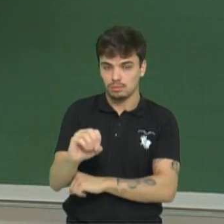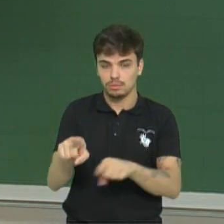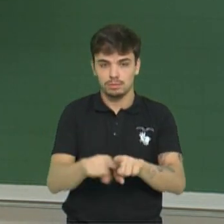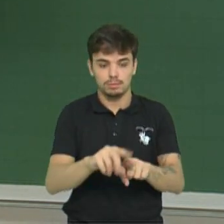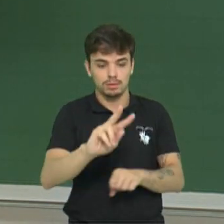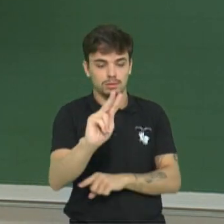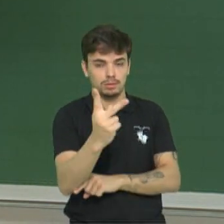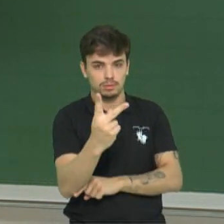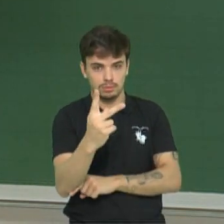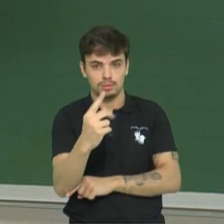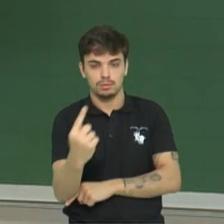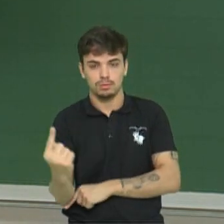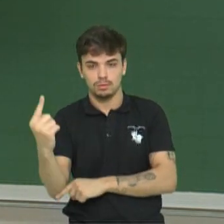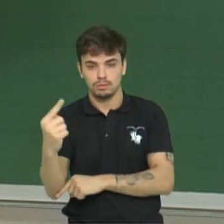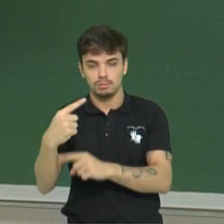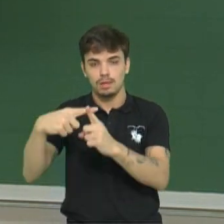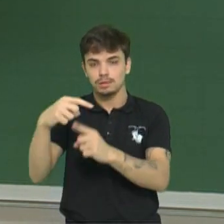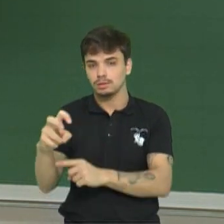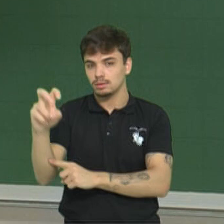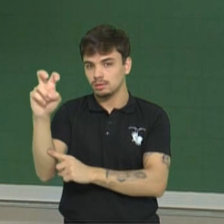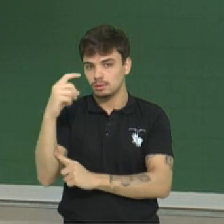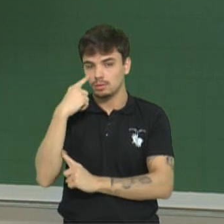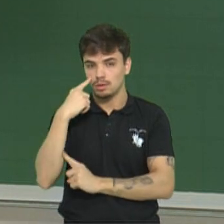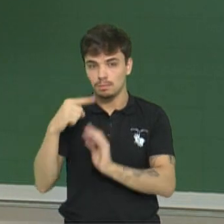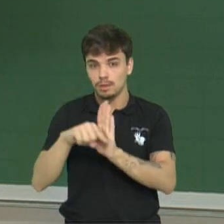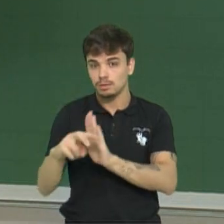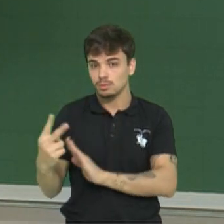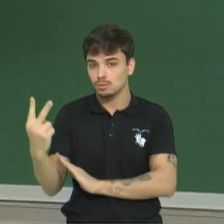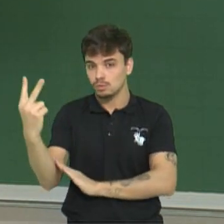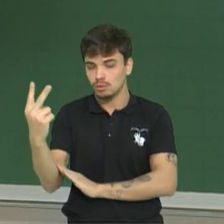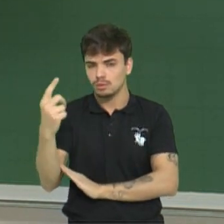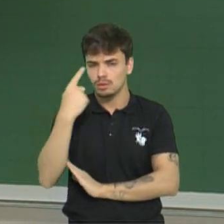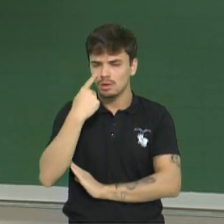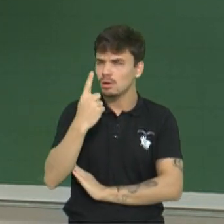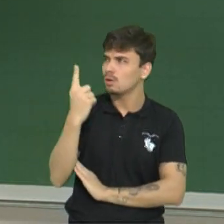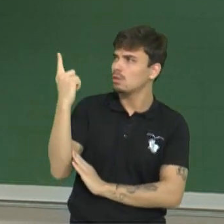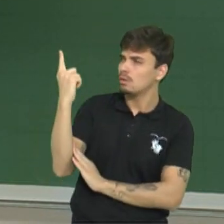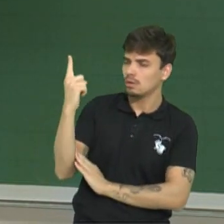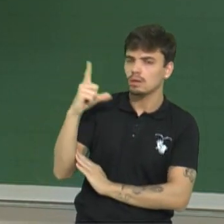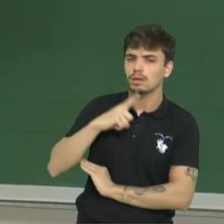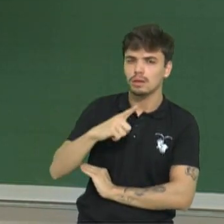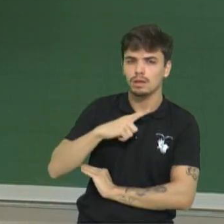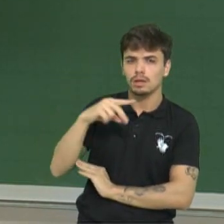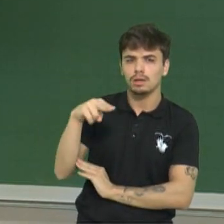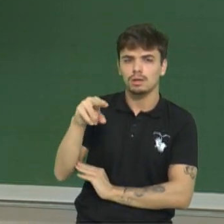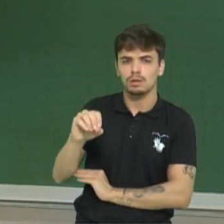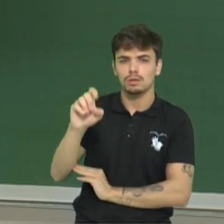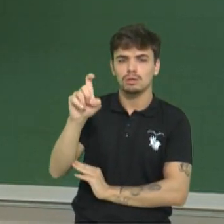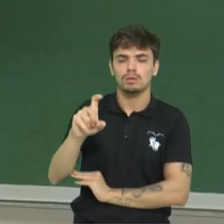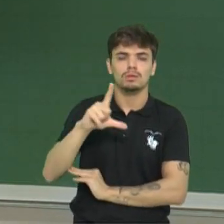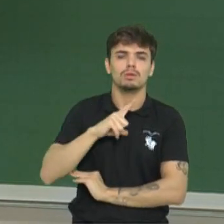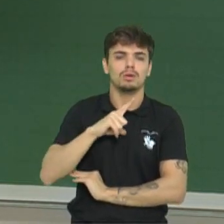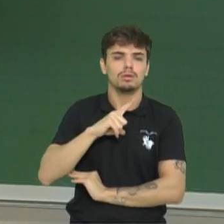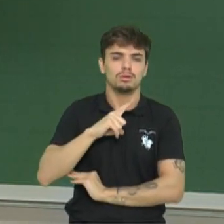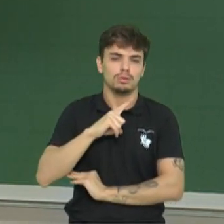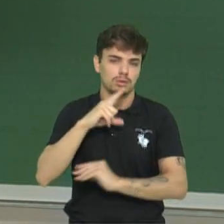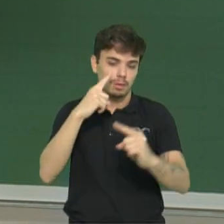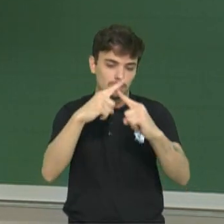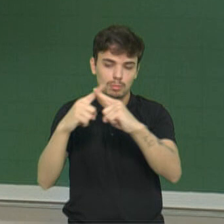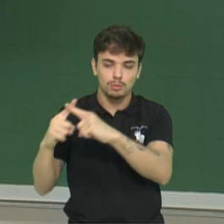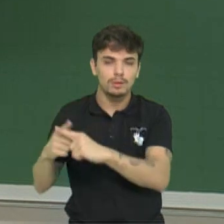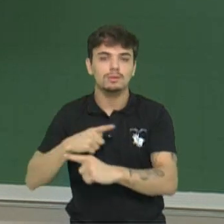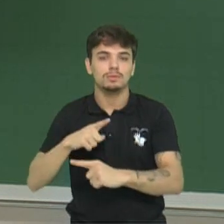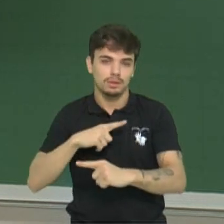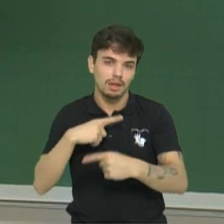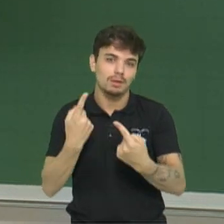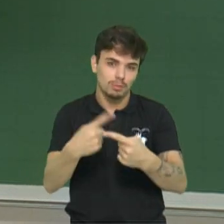1, nitrogênio mais 5, oxigênio menos 2. Veja que aqui eu estou colocando o NOX sem considerar as multiplicações que eles vão ser